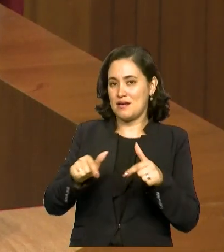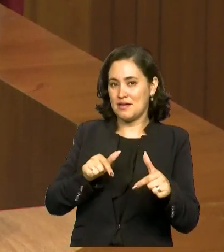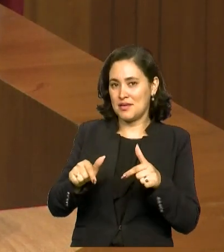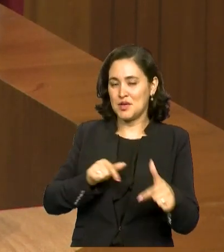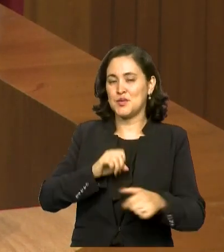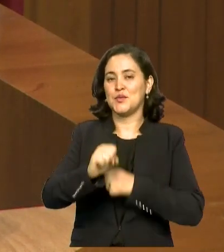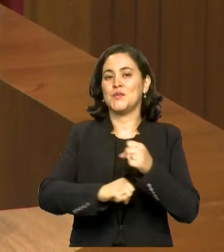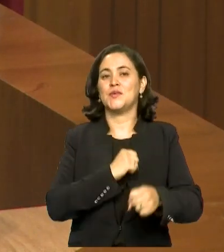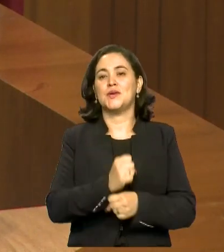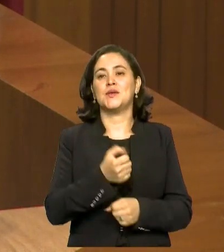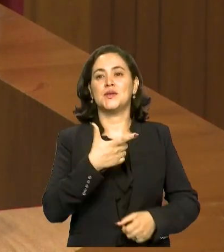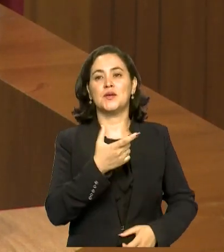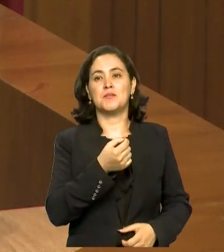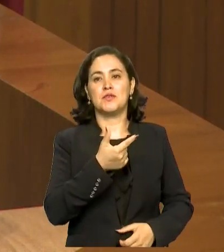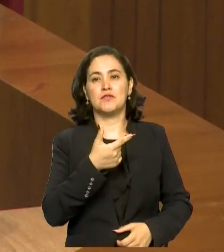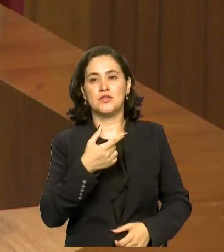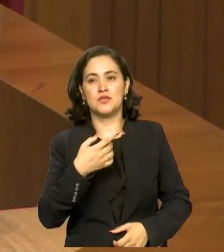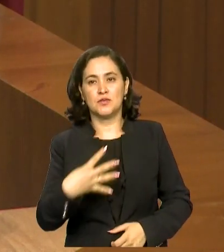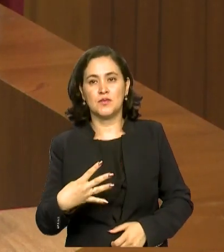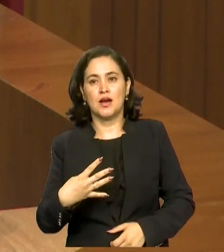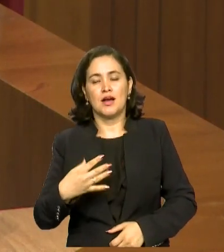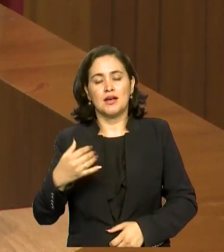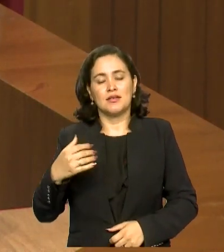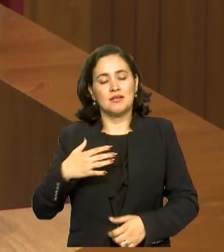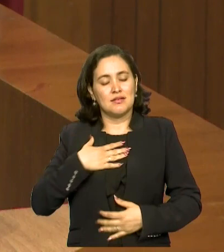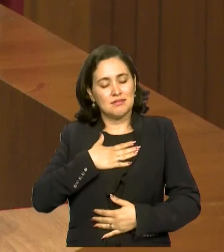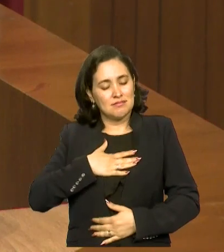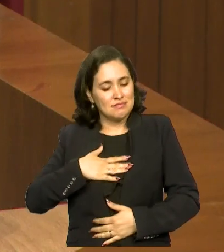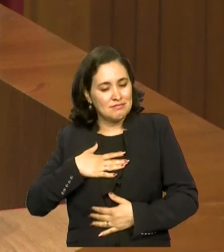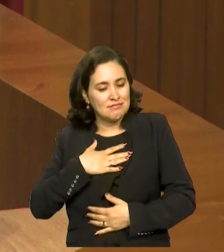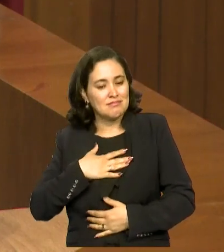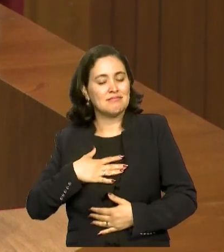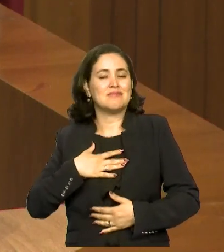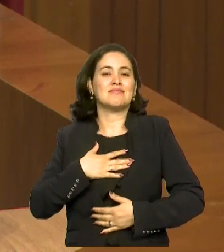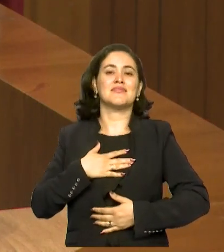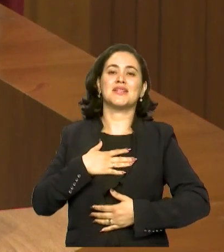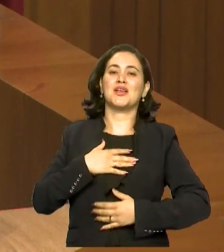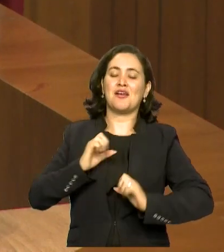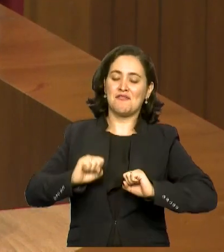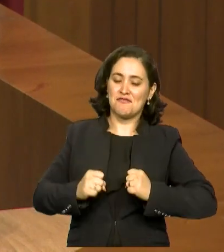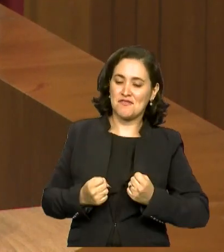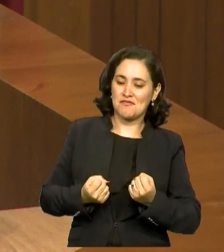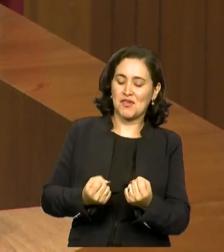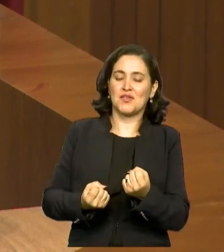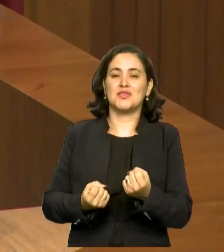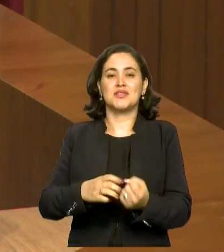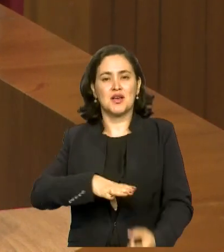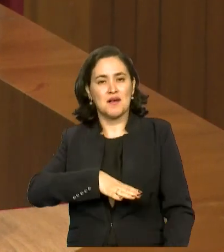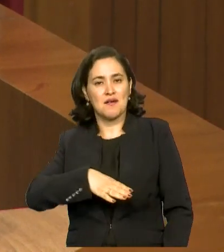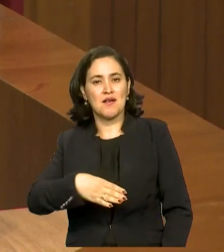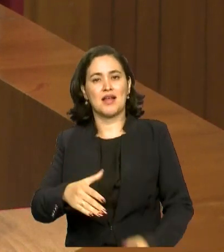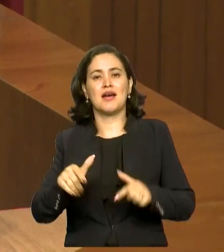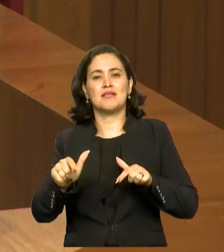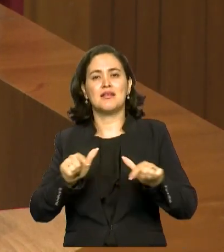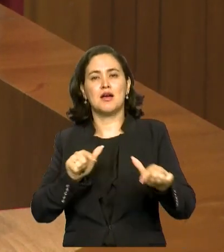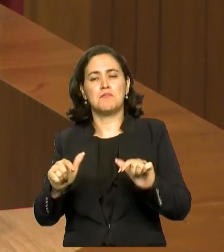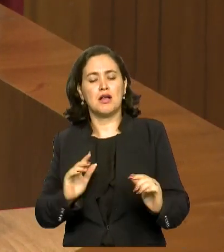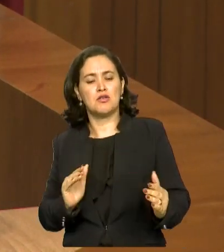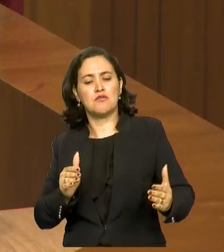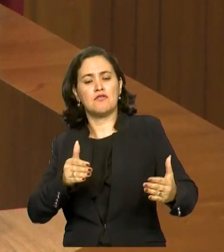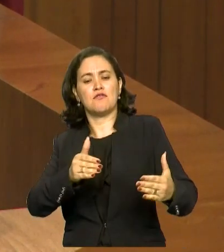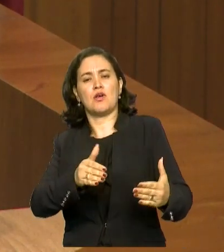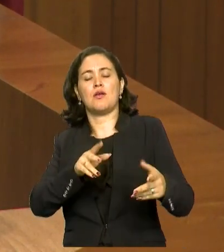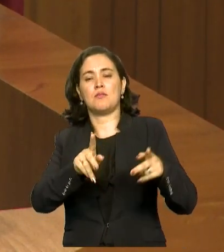alegria, com muita força e coragem, trabalhando por você e pelo Maranhão. E hoje eu subo aqui à